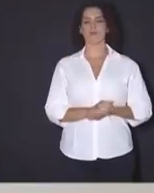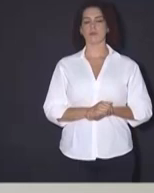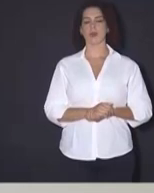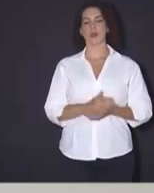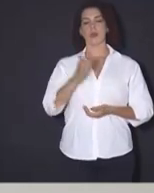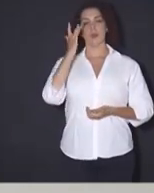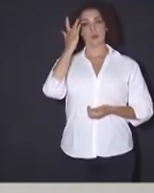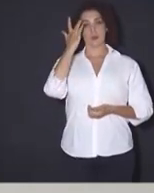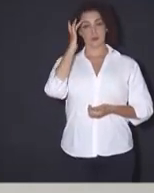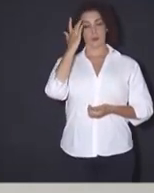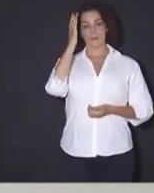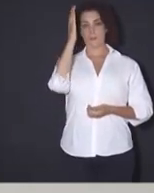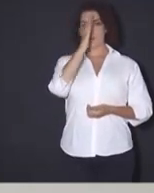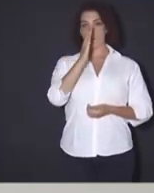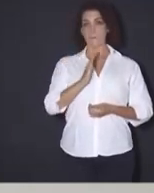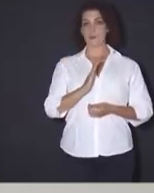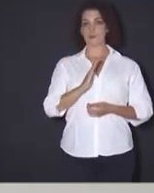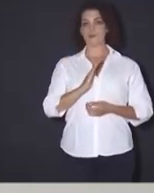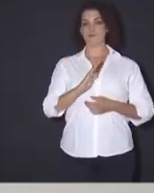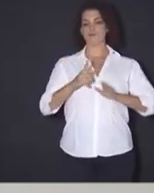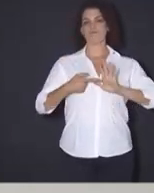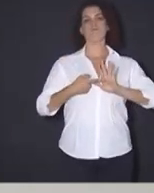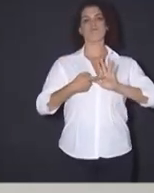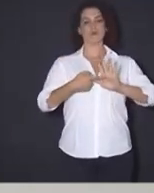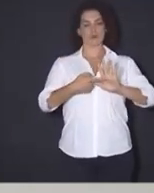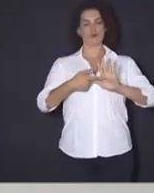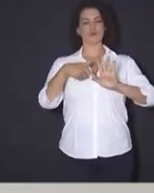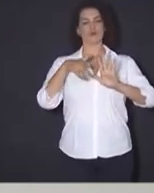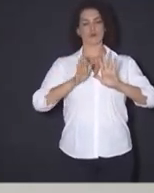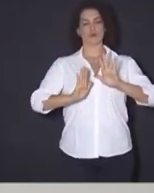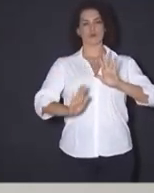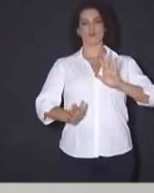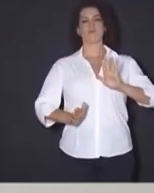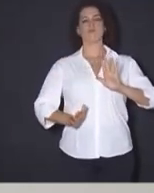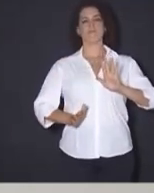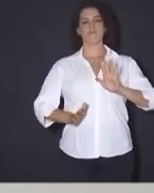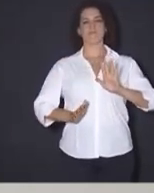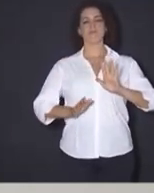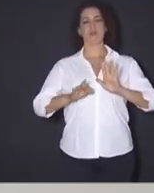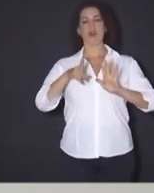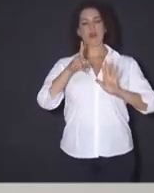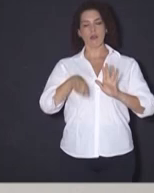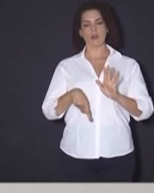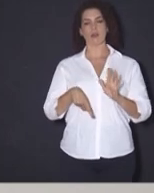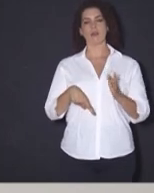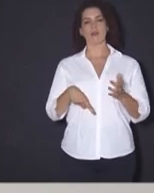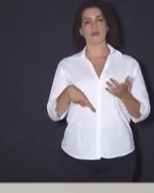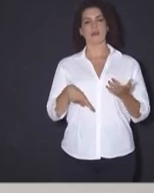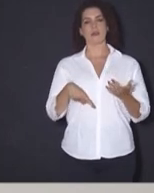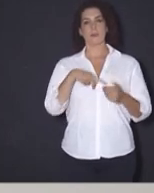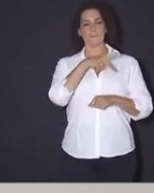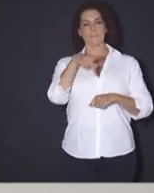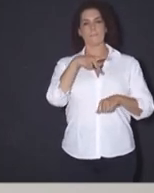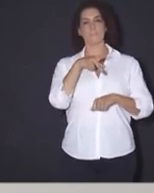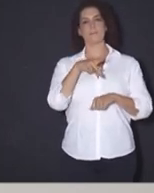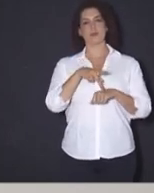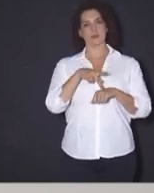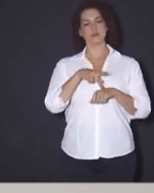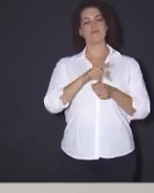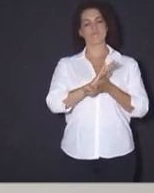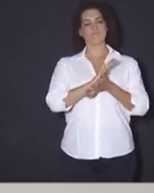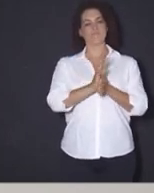oficial e se assumir se assumiu como também um país